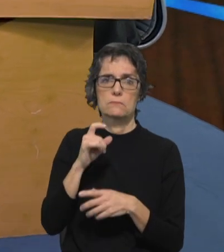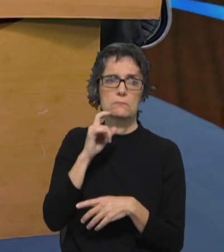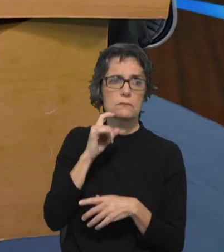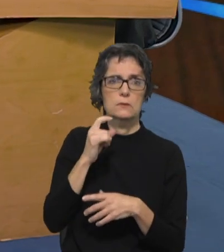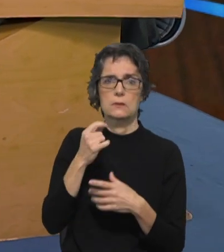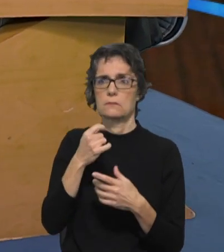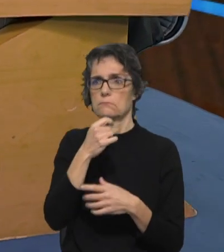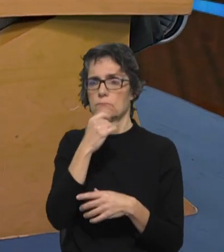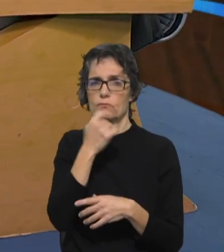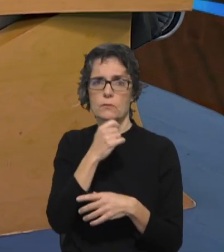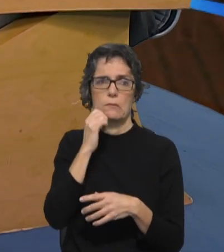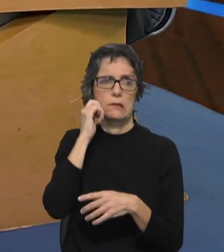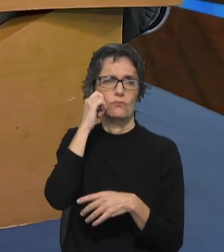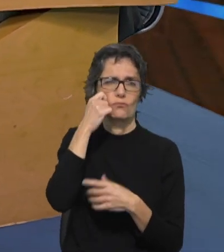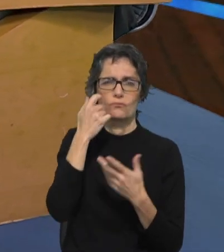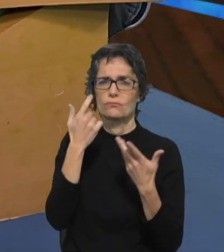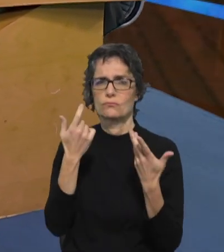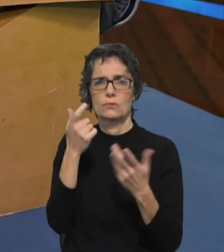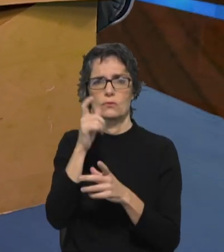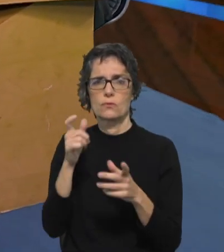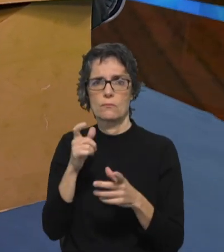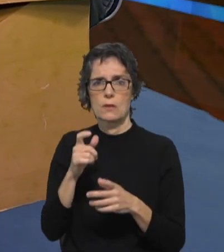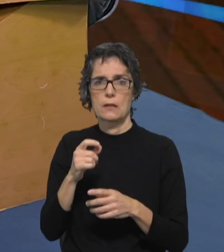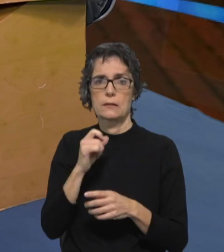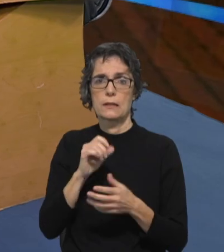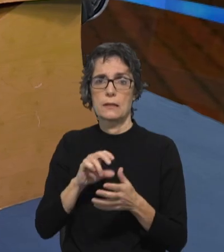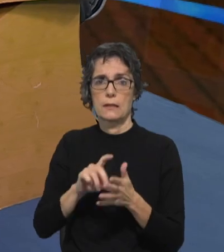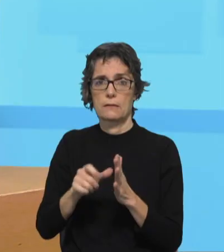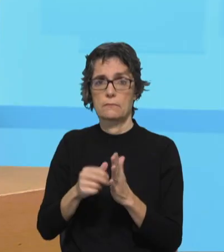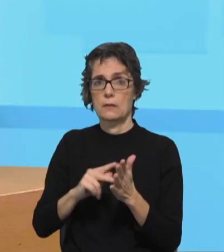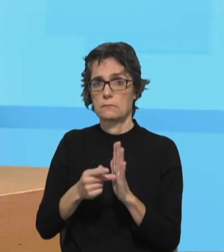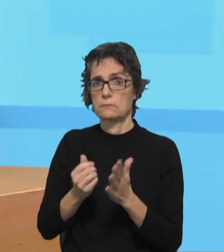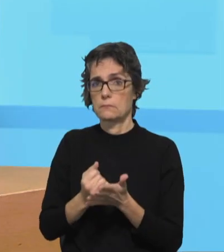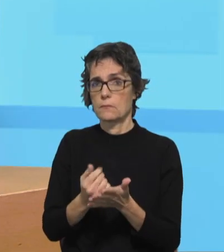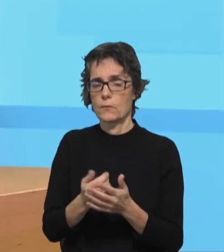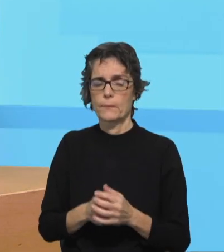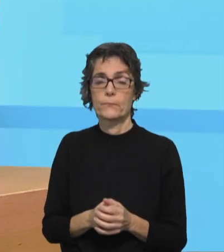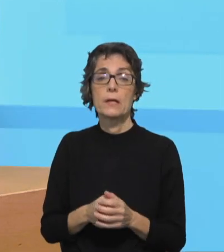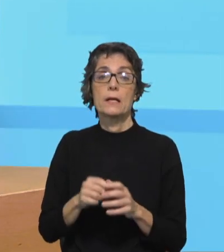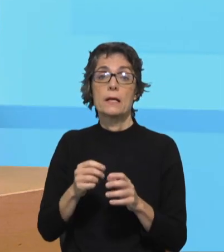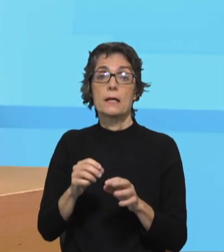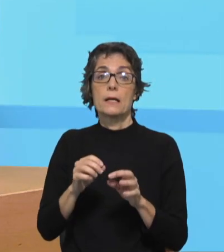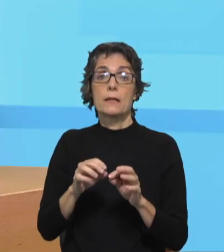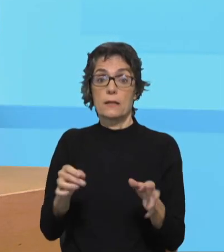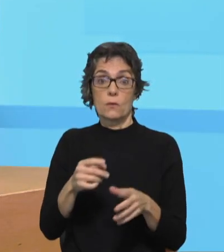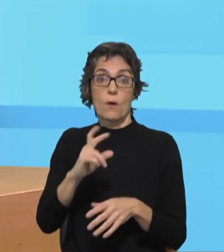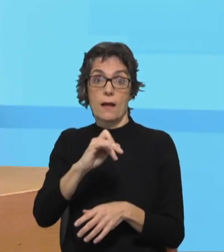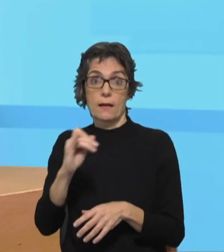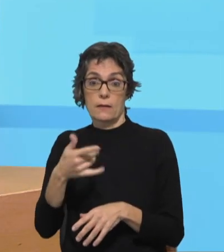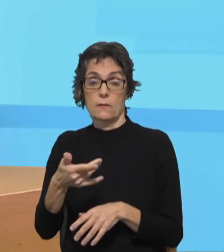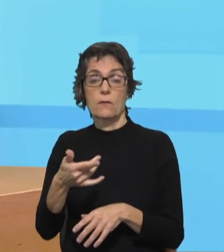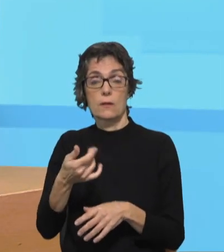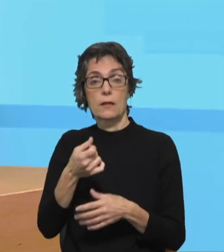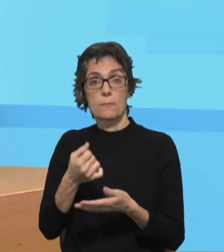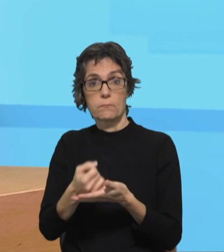afligiam a humanidade. E, portanto, também a inteligência artificial deve ser vista nesta perspectiva, não apenas como uma evolução, mas como um